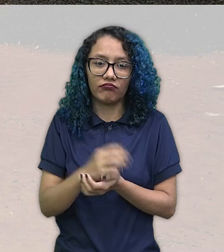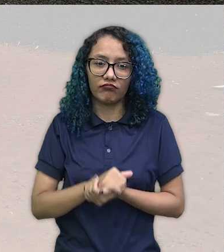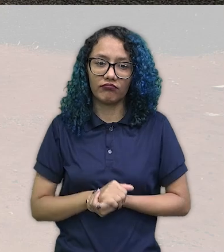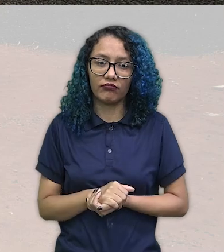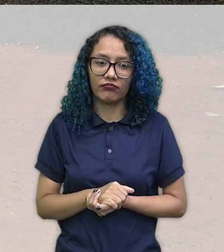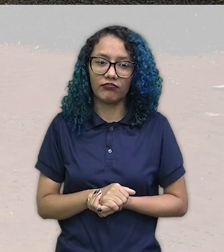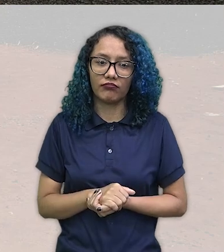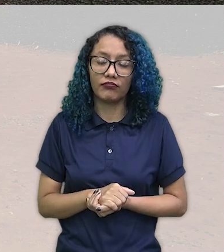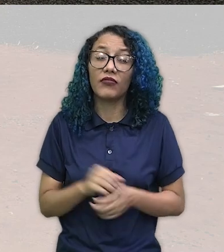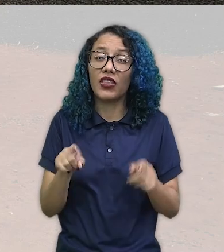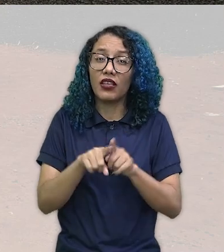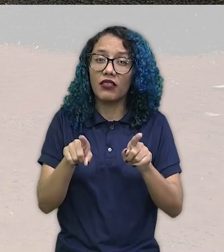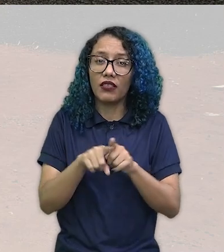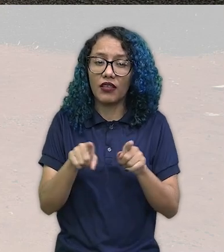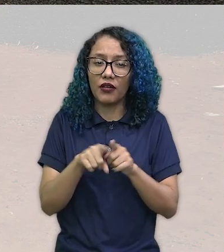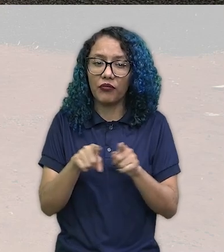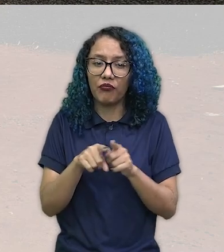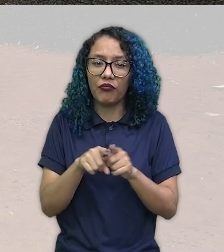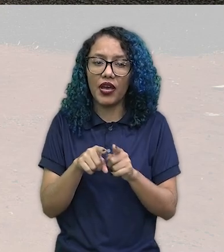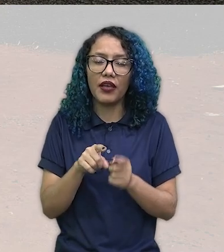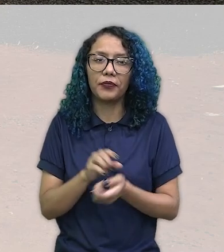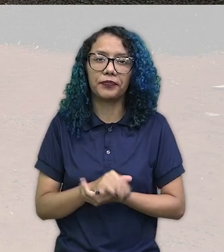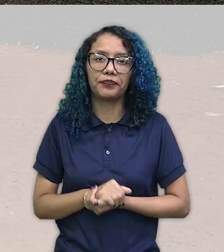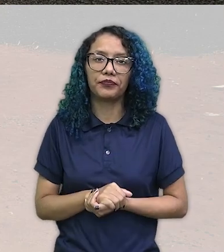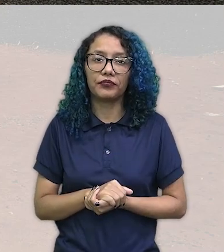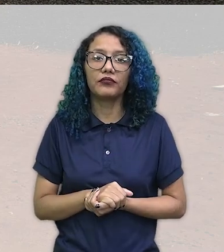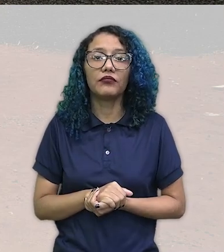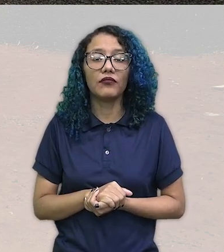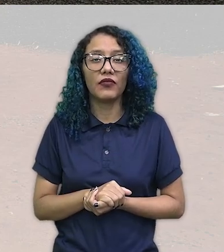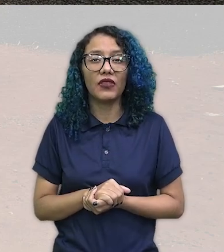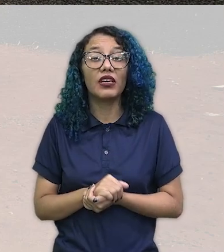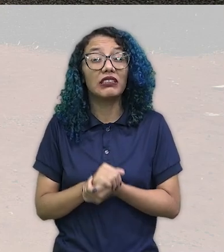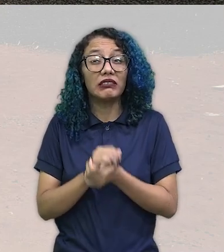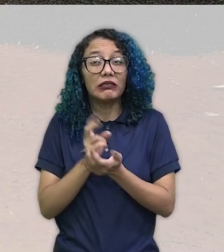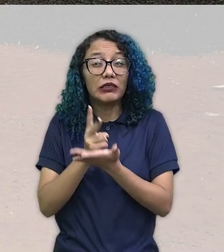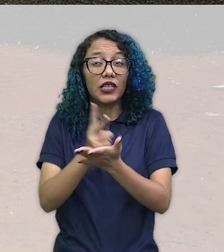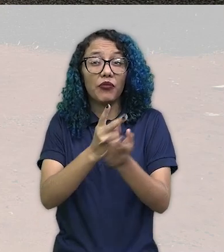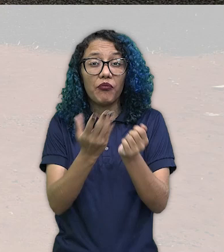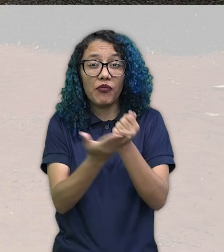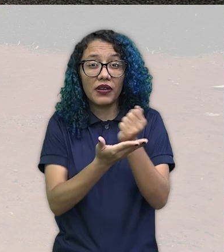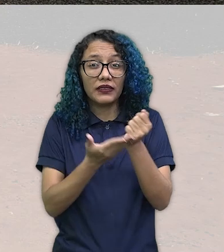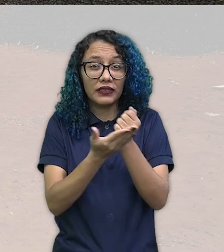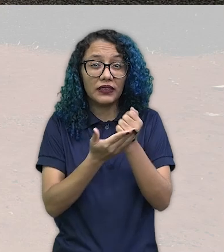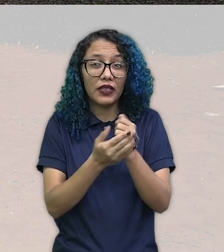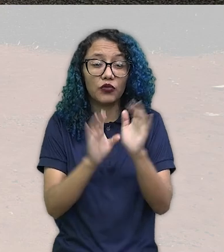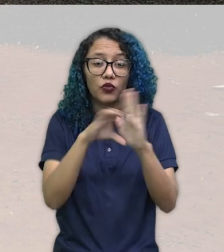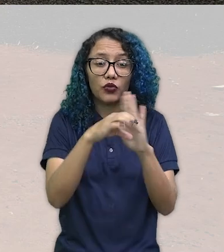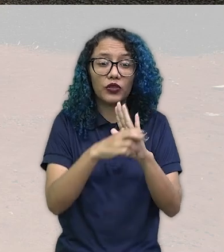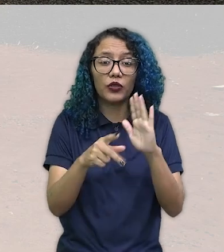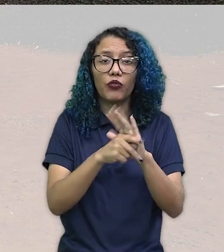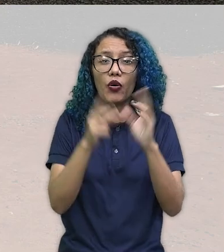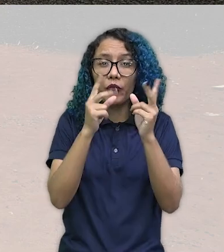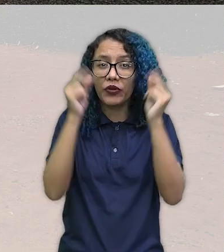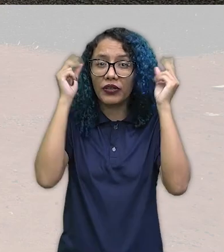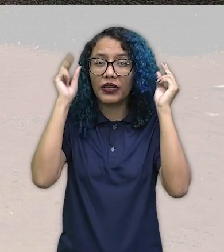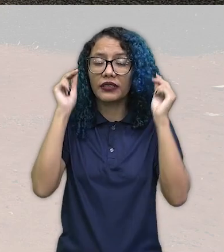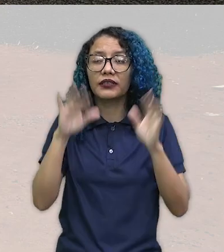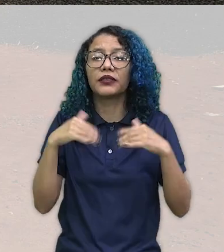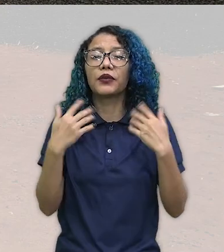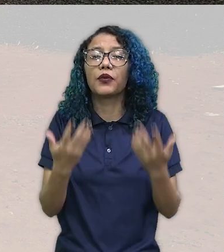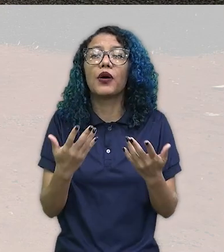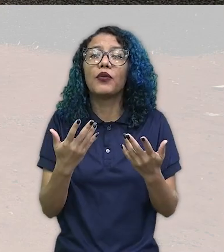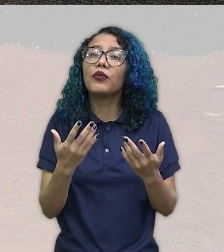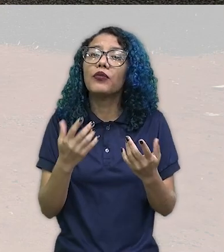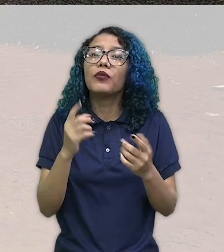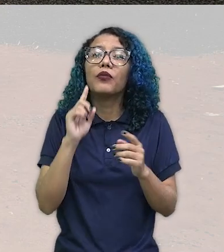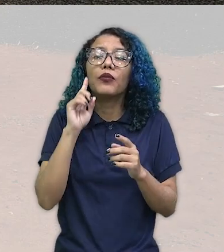bom? E sempre pensando naquele princípio que veio lá da Grécia Antiga, que é justamente o